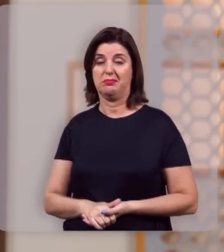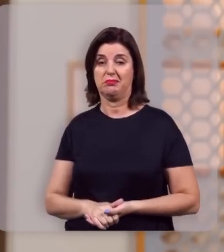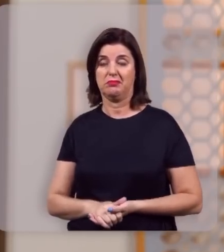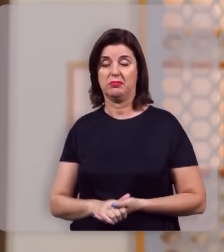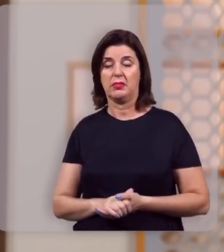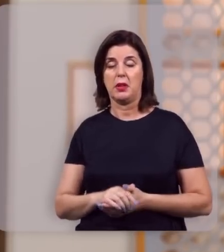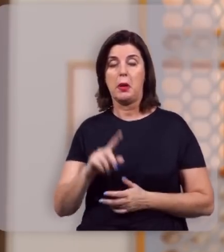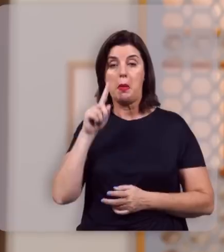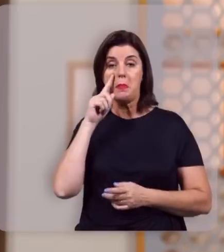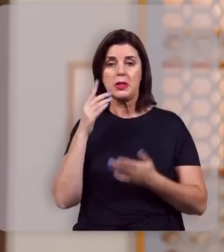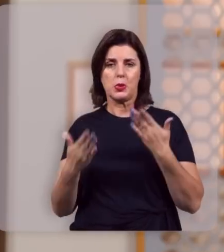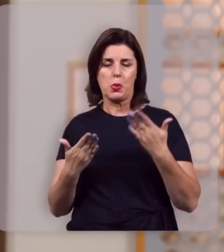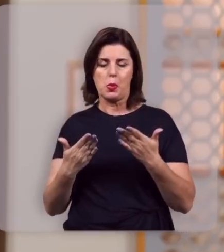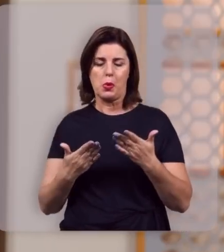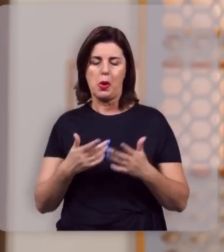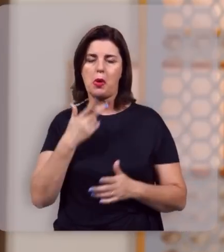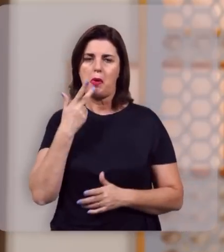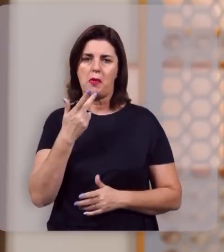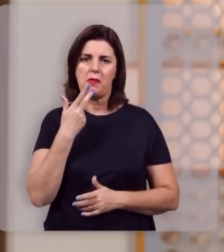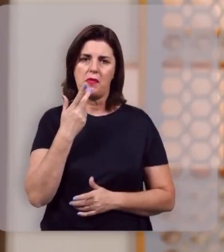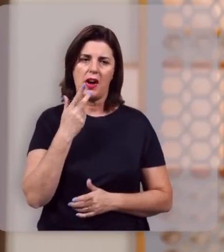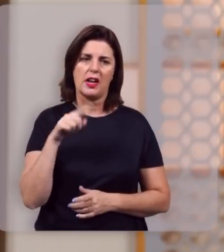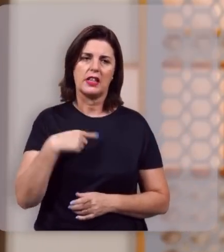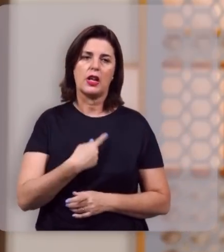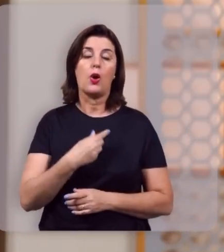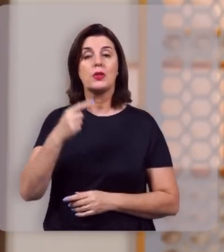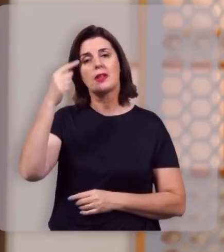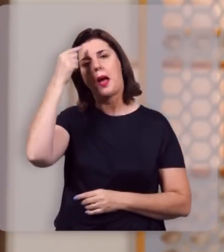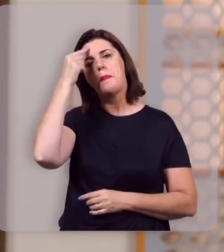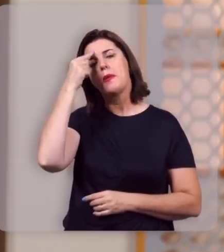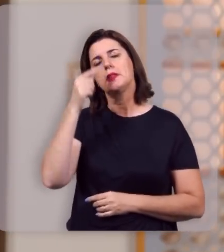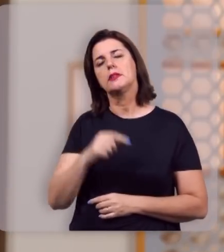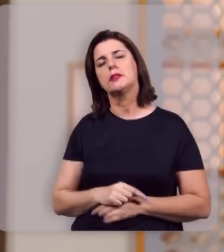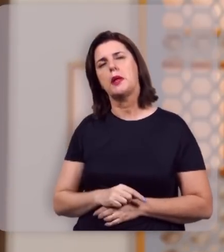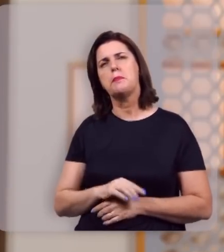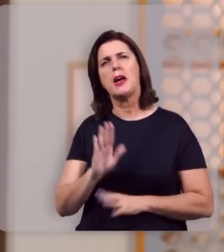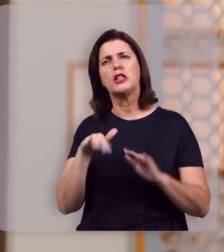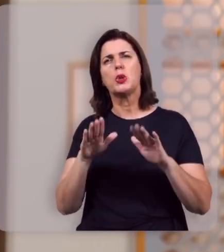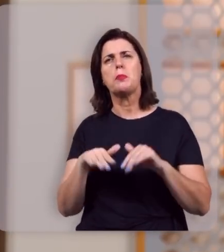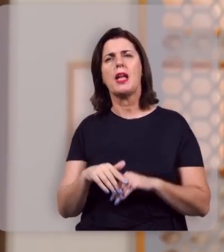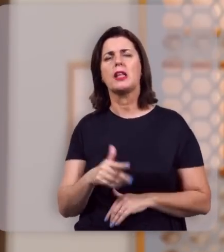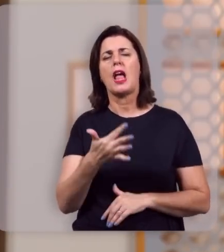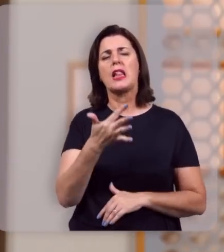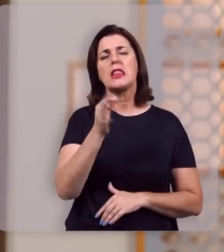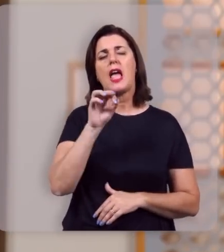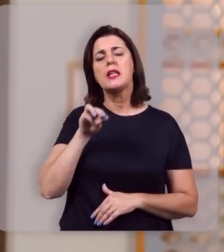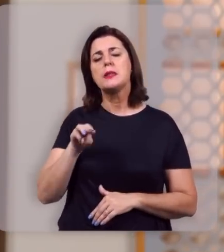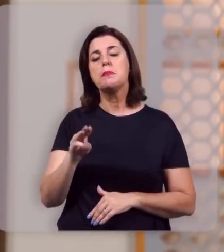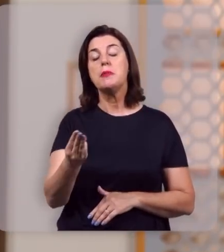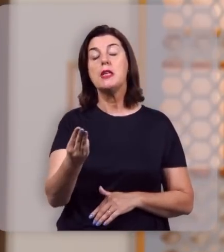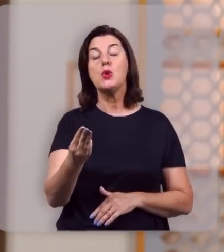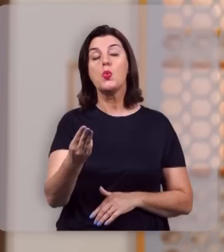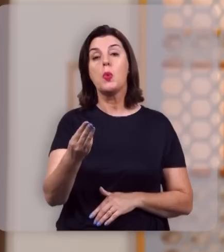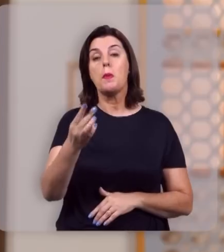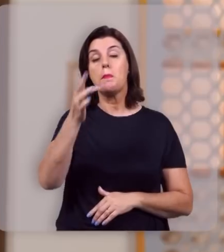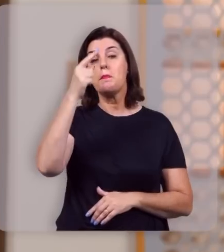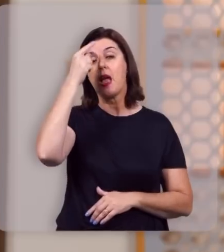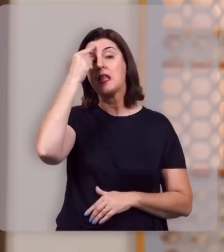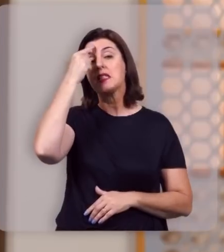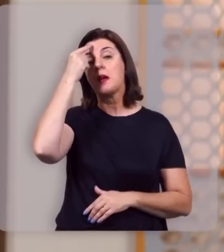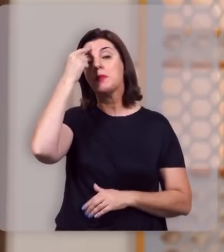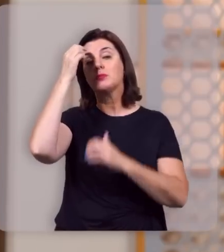Os psicólogos dizem que passam pela nossa cabeça cerca de 10 mil pensamentos por